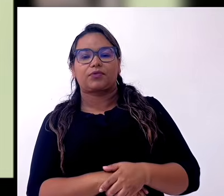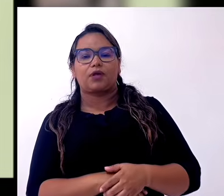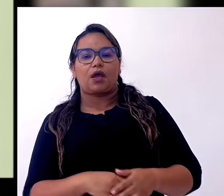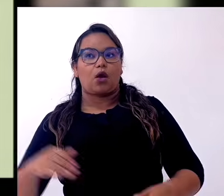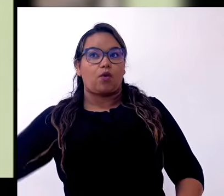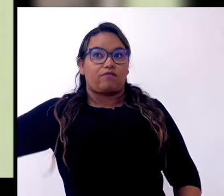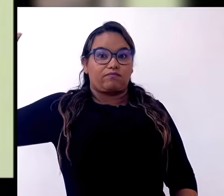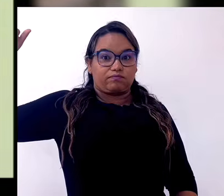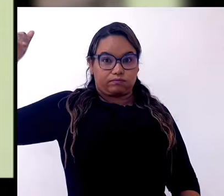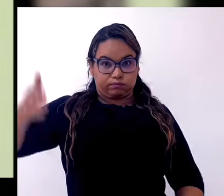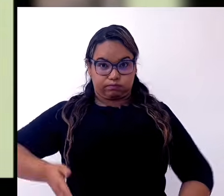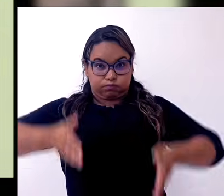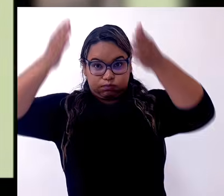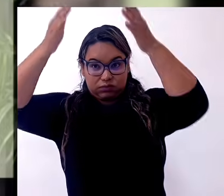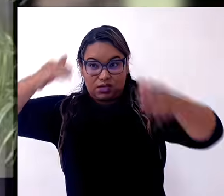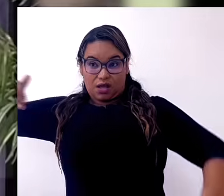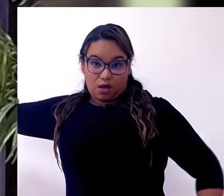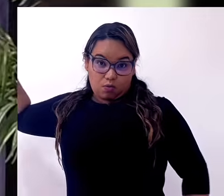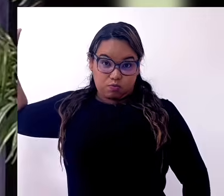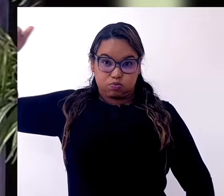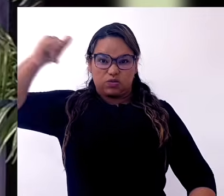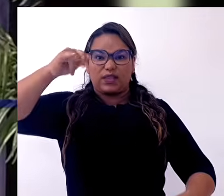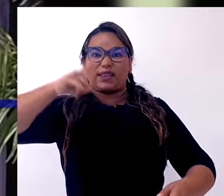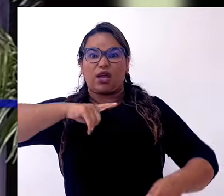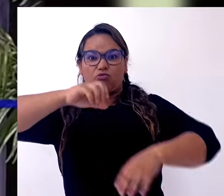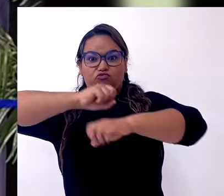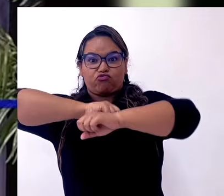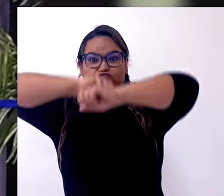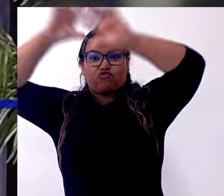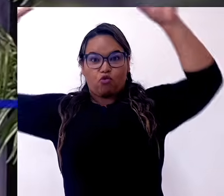bang, bang. E de repente, 3 grandes explosões.